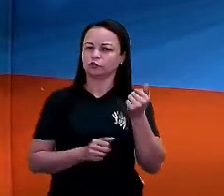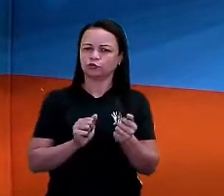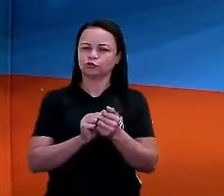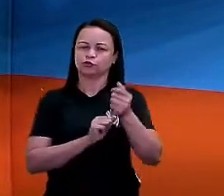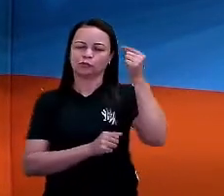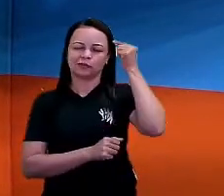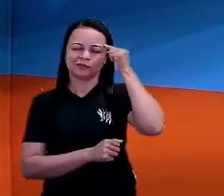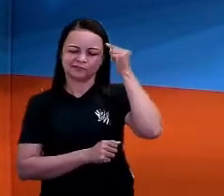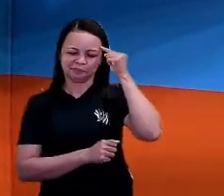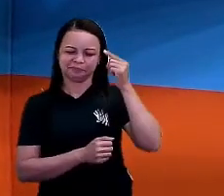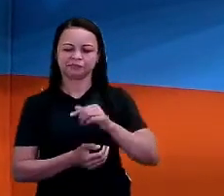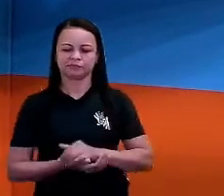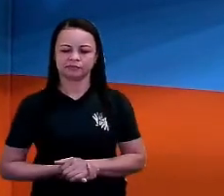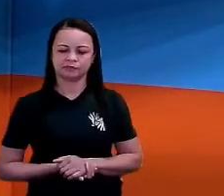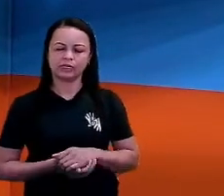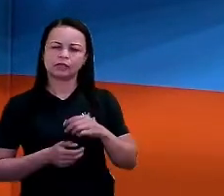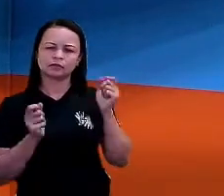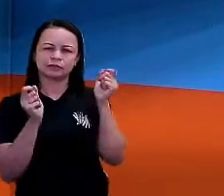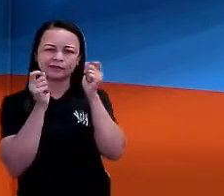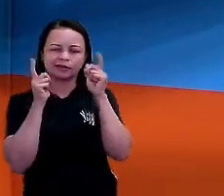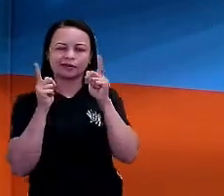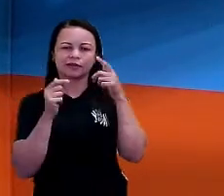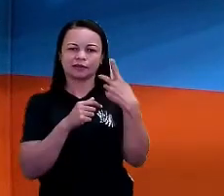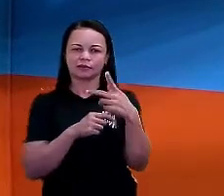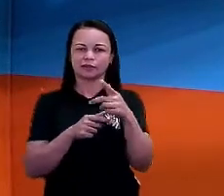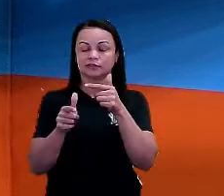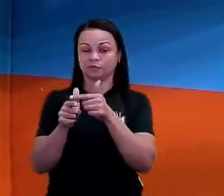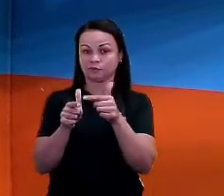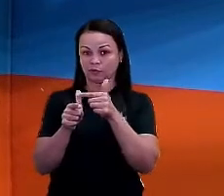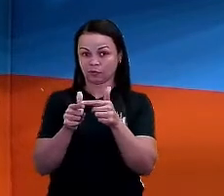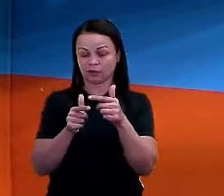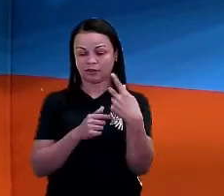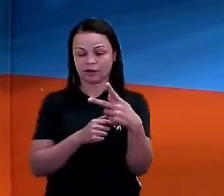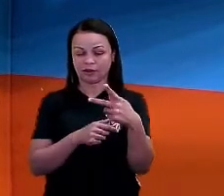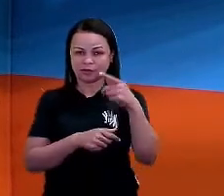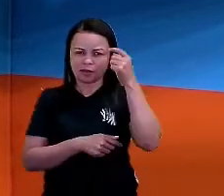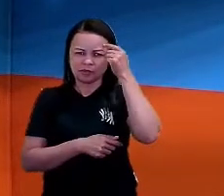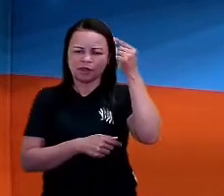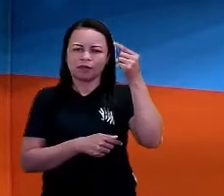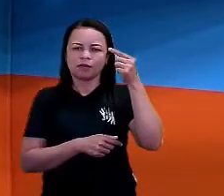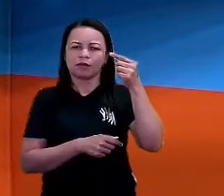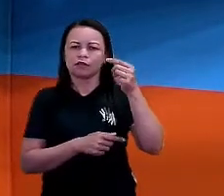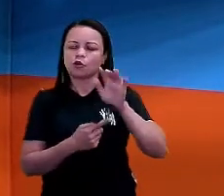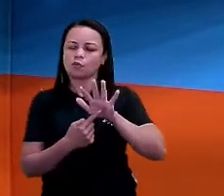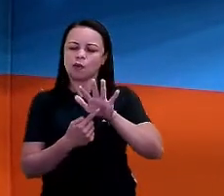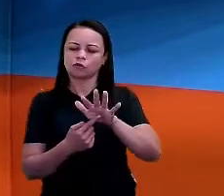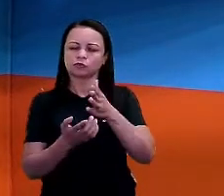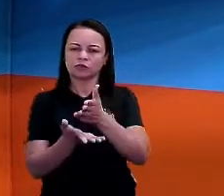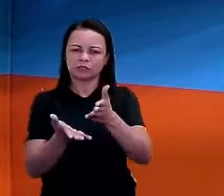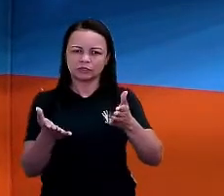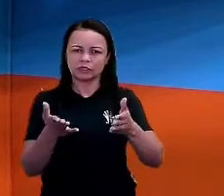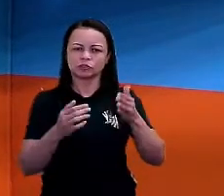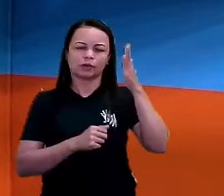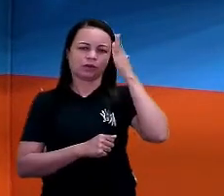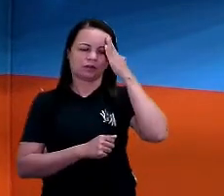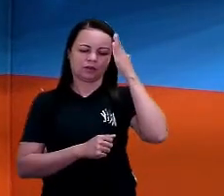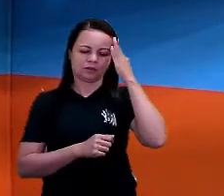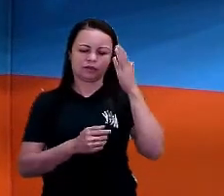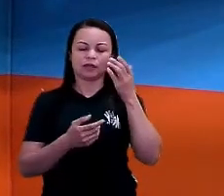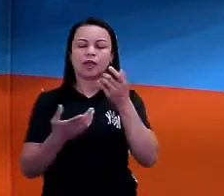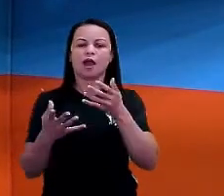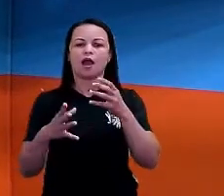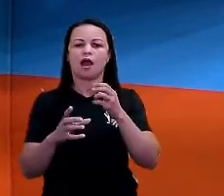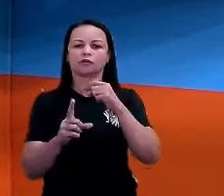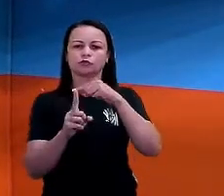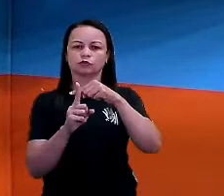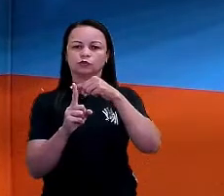um pouco. Se liga aqui nesse problema, né? Nessa ideia que eu trouxe para que a gente possa entender a soma dos ângulos